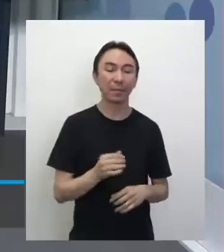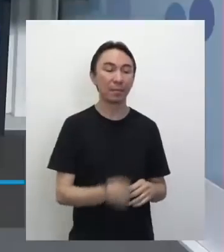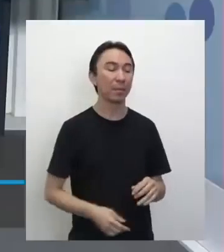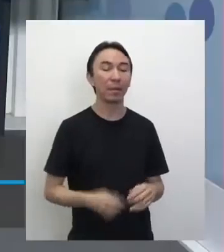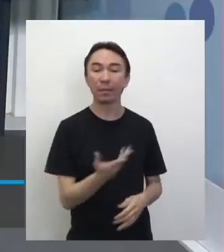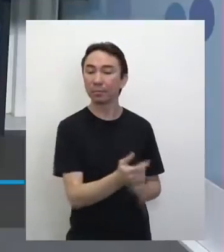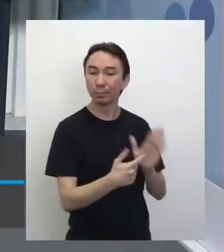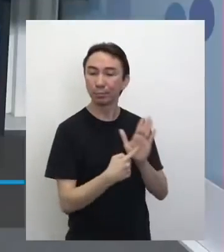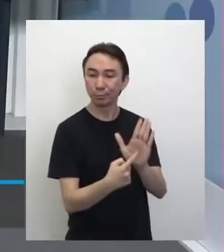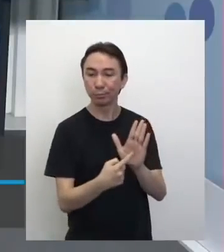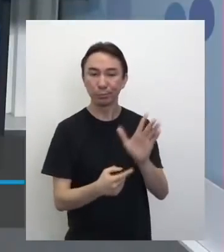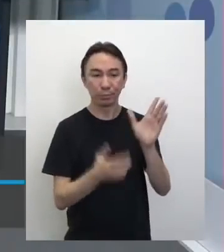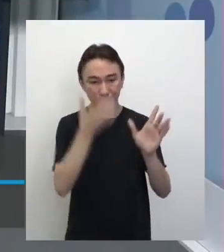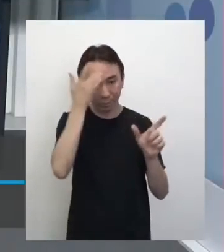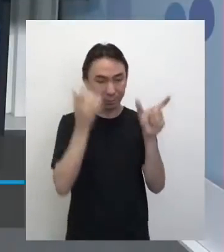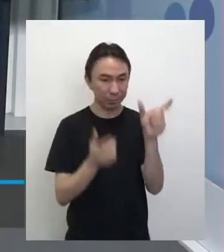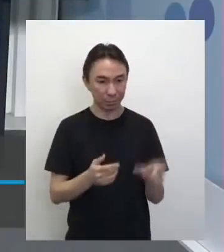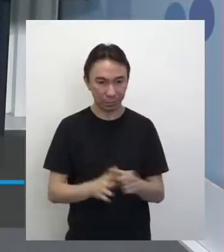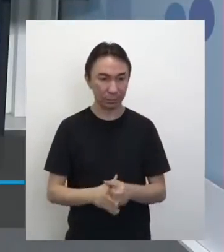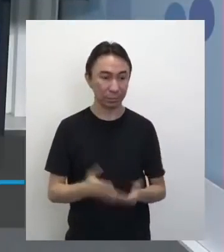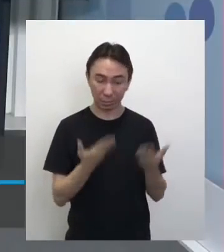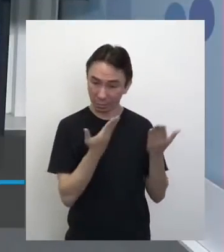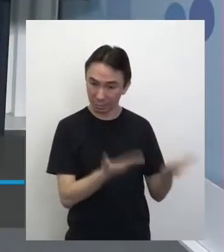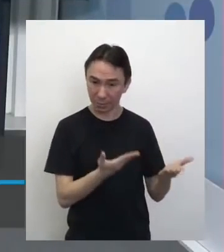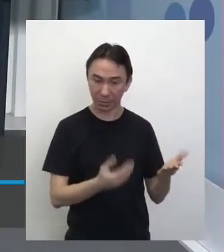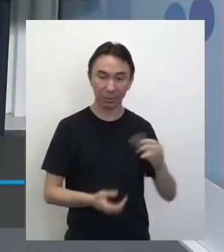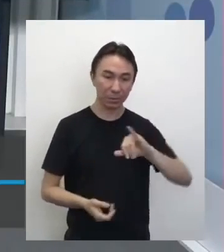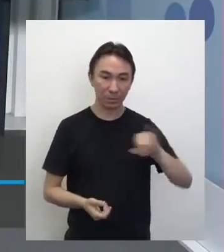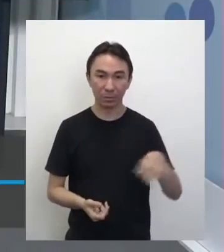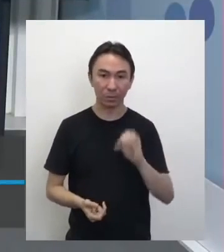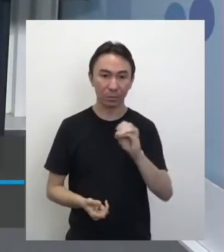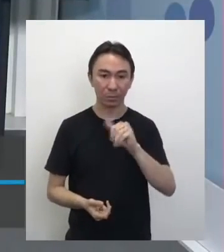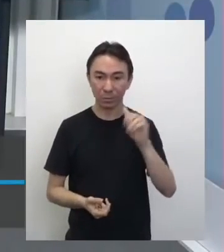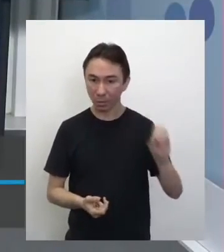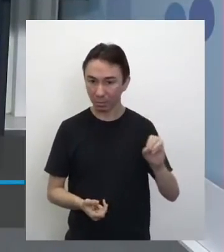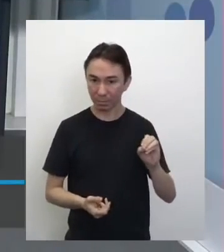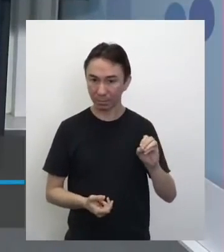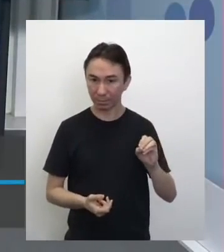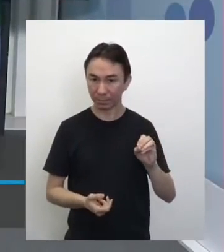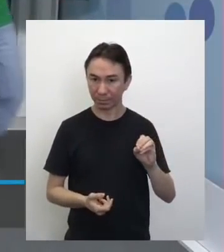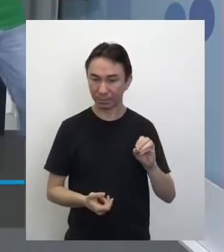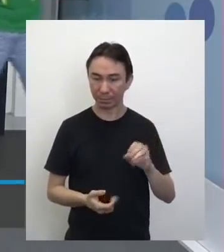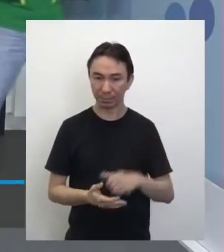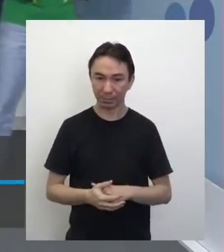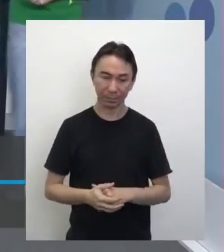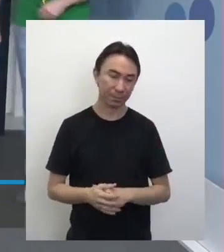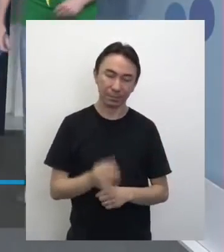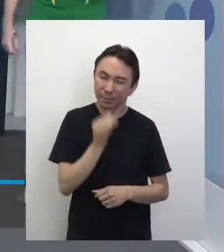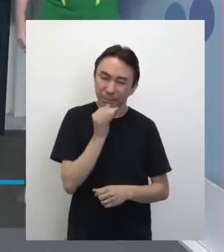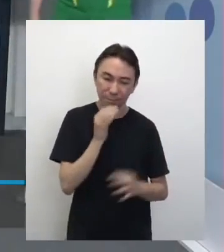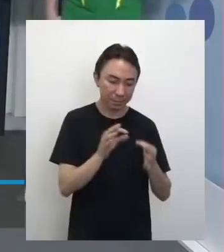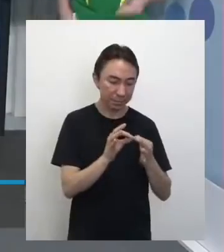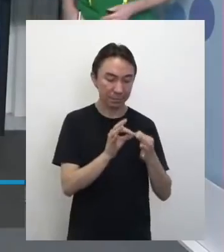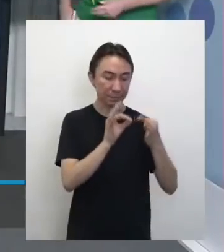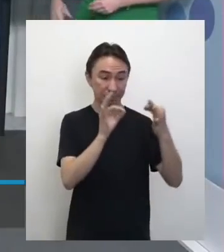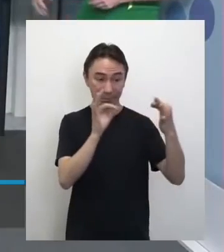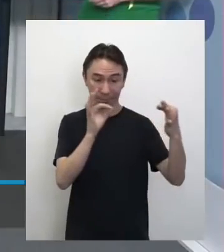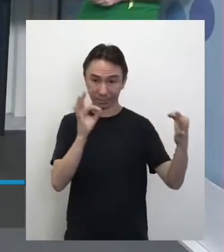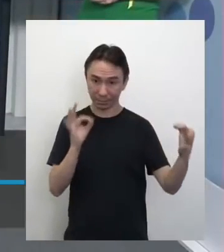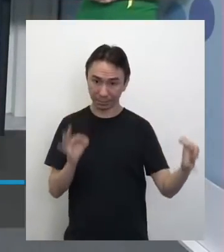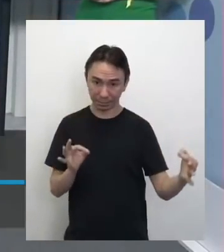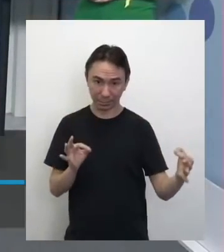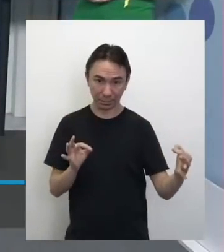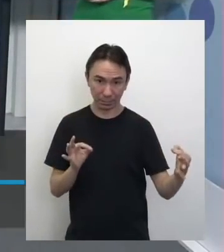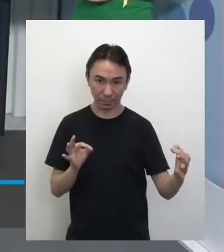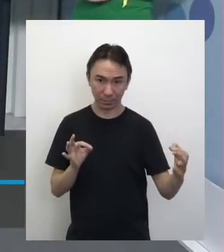então desejo João E aí ela quer saber se longe do João não tivesse falando dele para ver